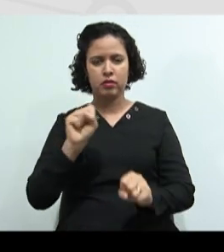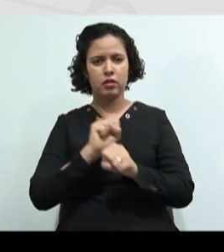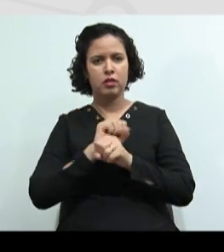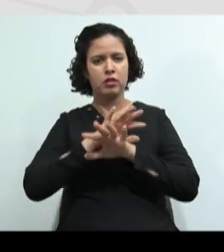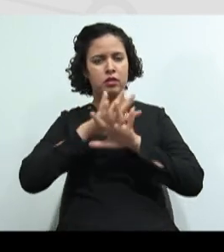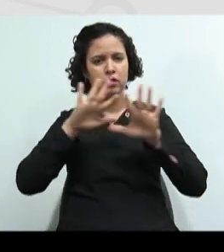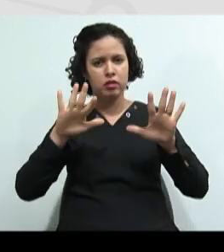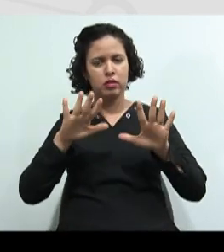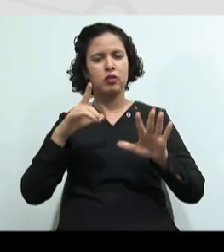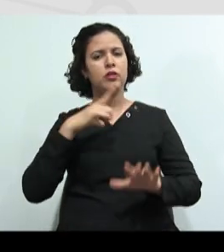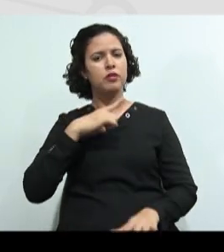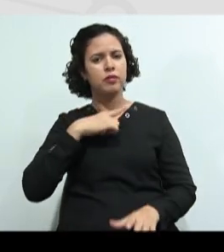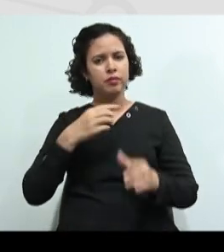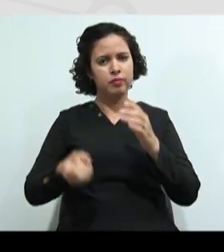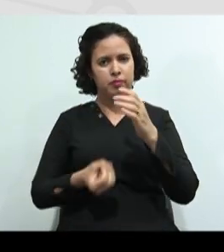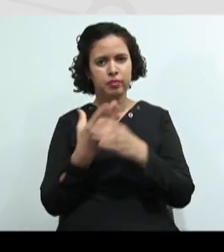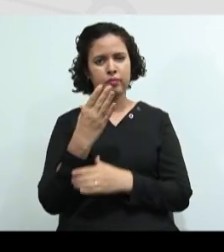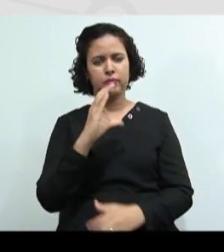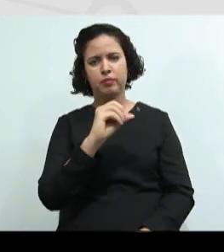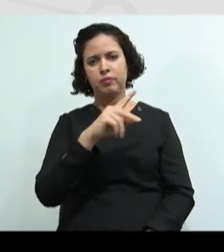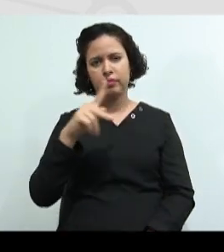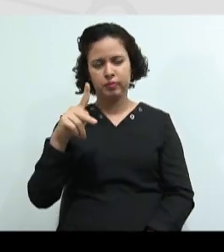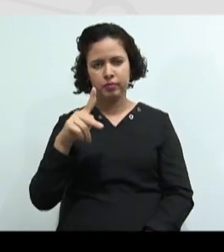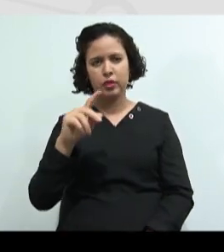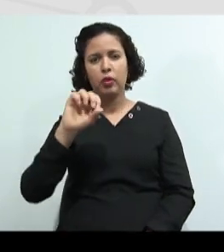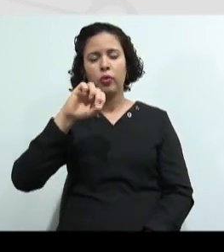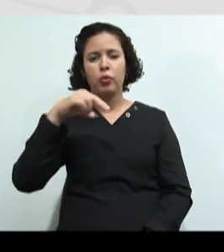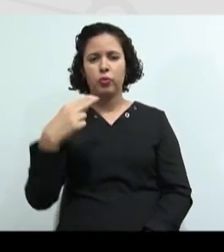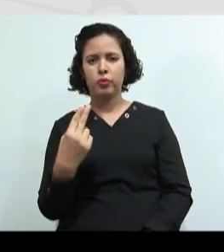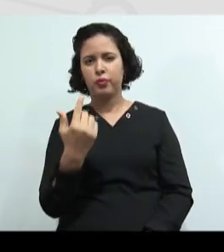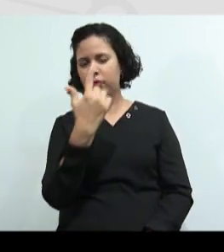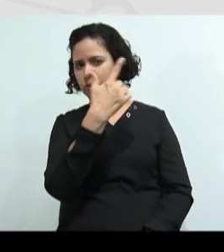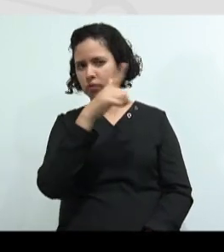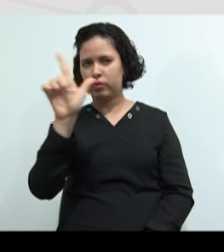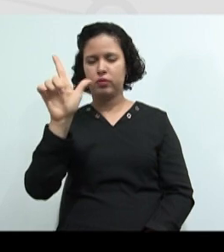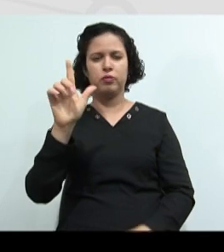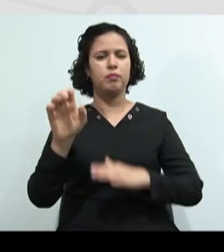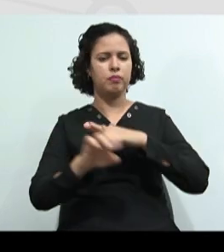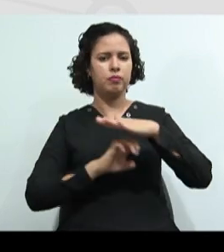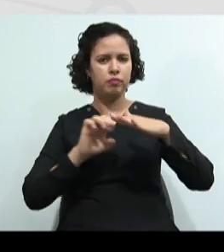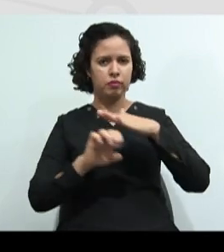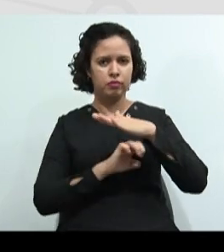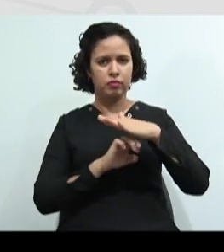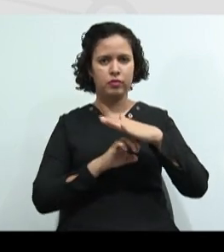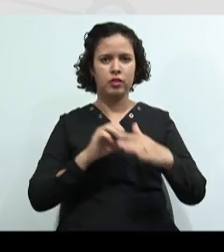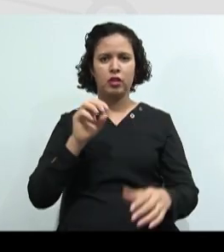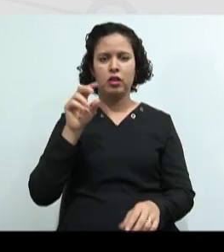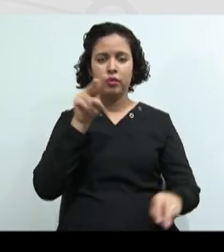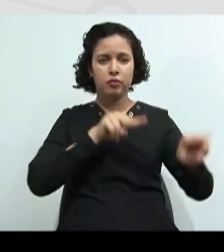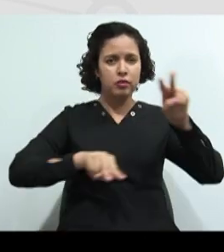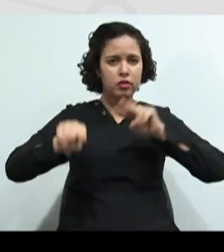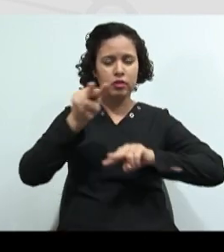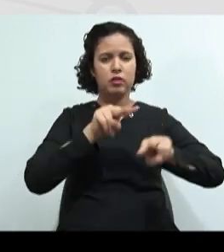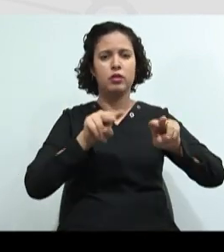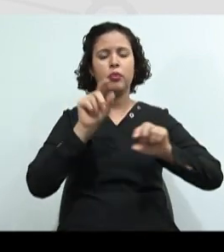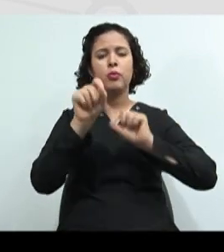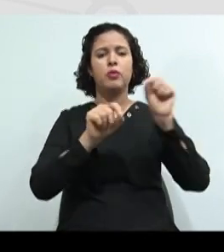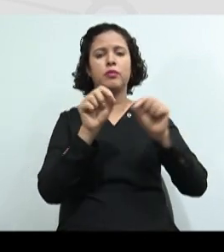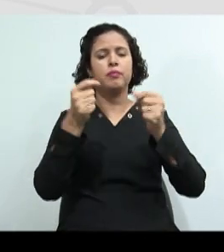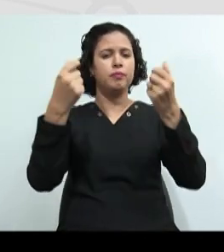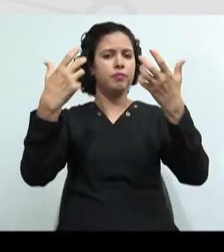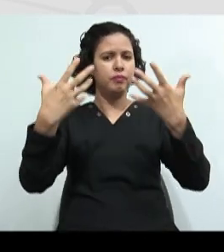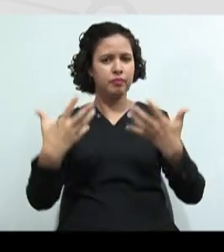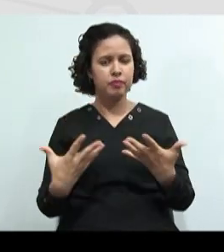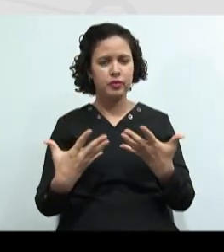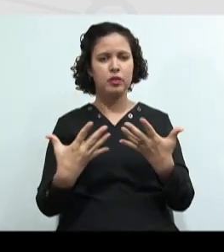a razão da existência da cooperativa ou de qualquer outra organização. O da visão é explanar o que ela almeja, ou seja,